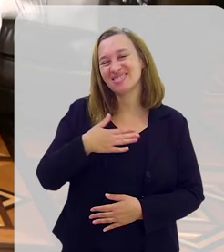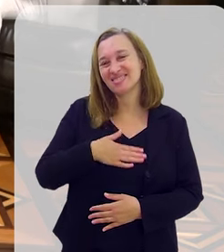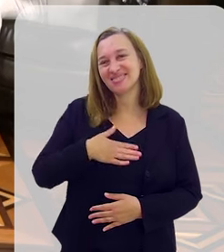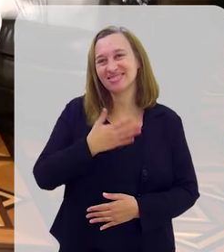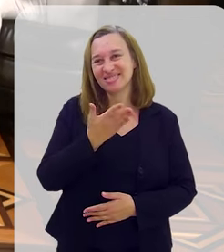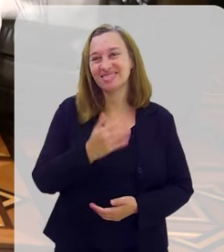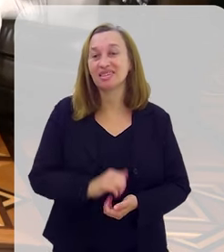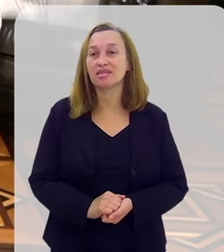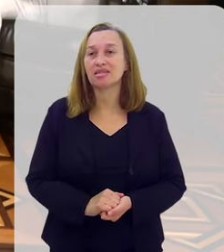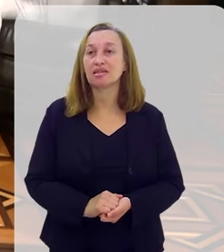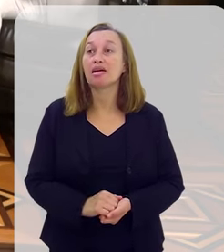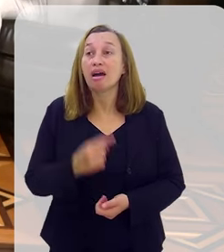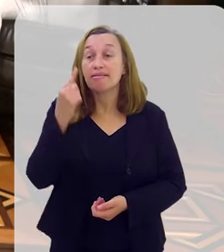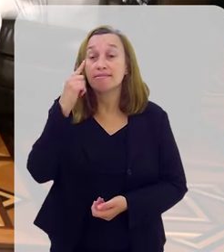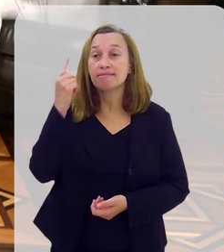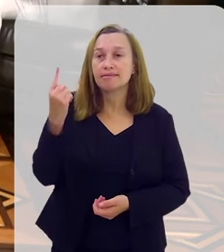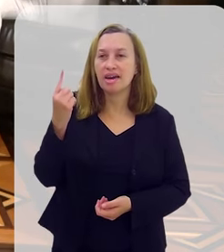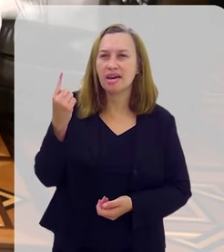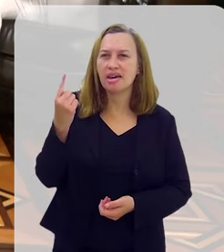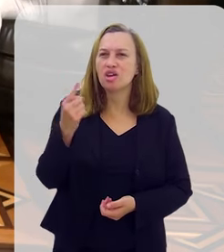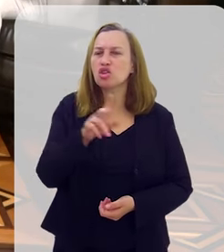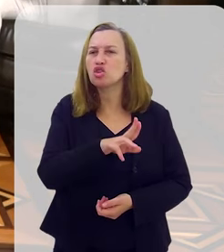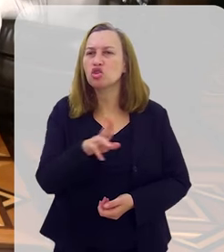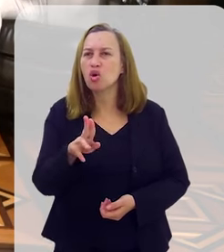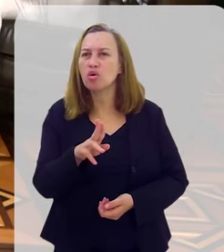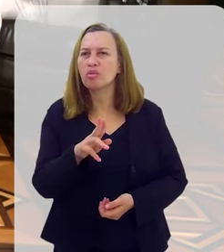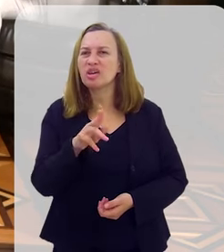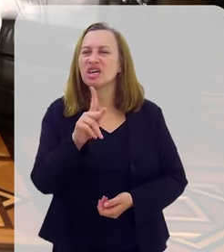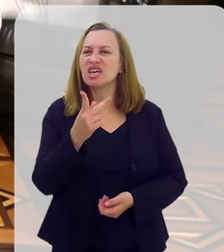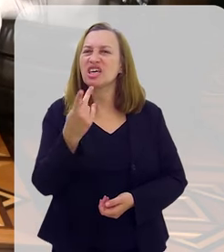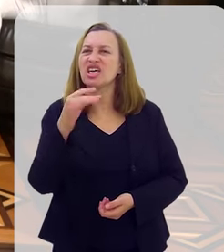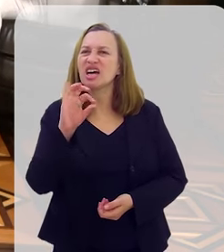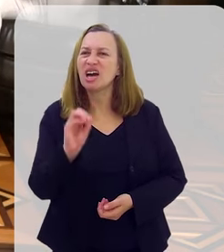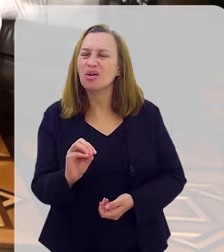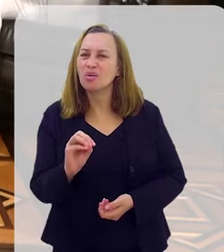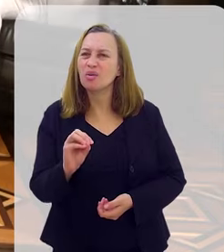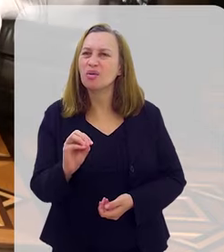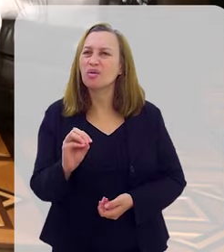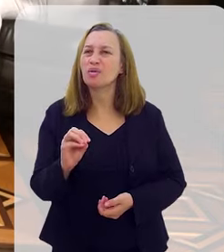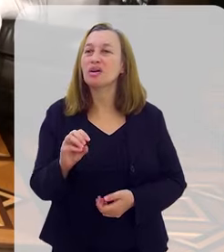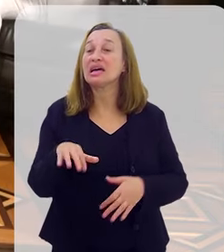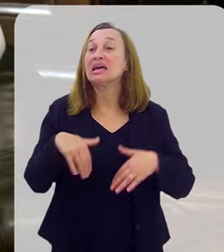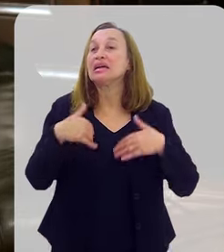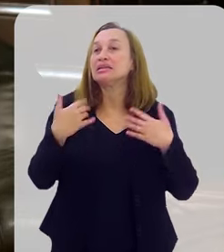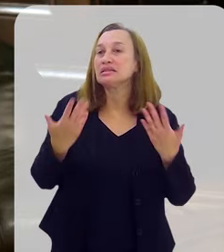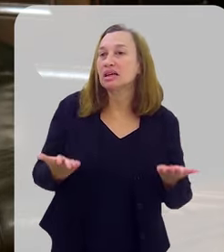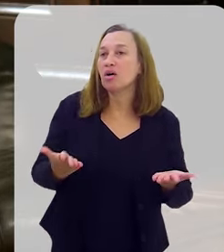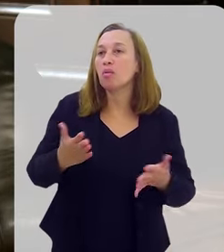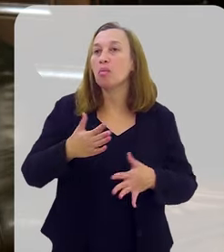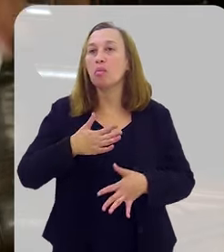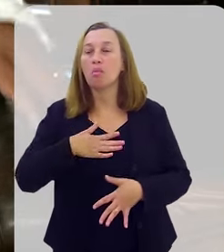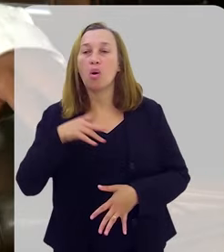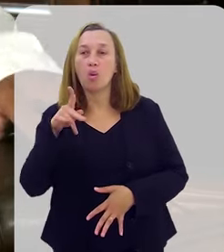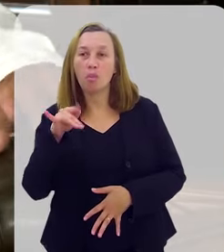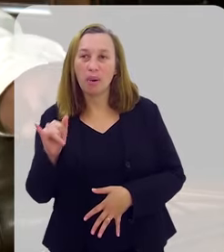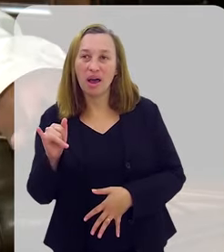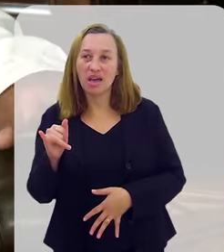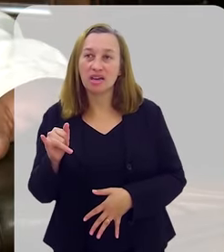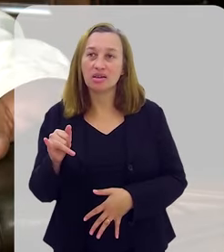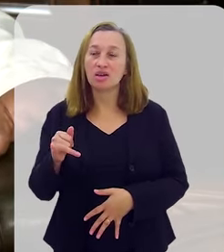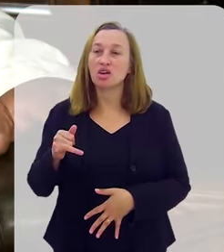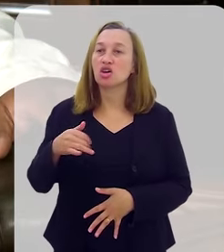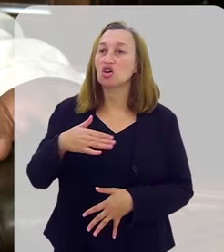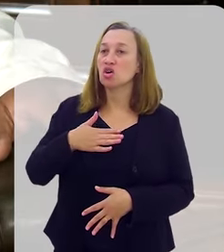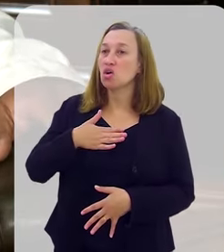né? Quem teve a ideia de colocar o nome Iago Clayton? Então, meu pai, ele gostava de uma água que não